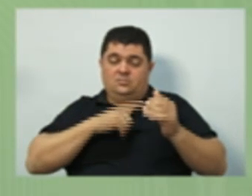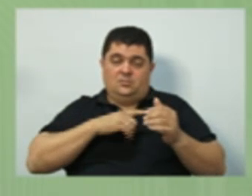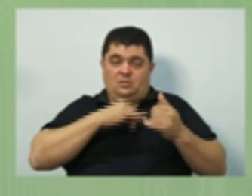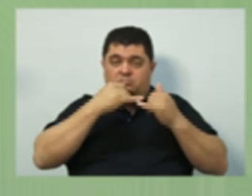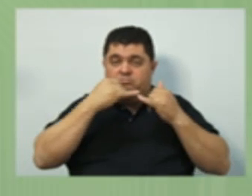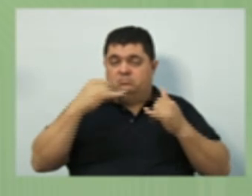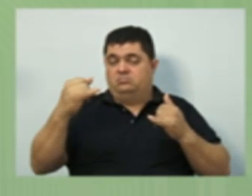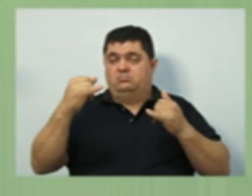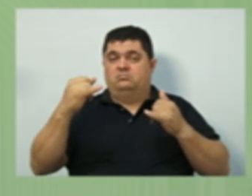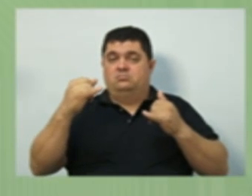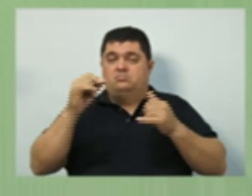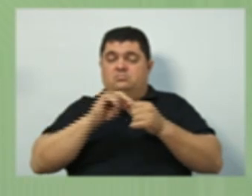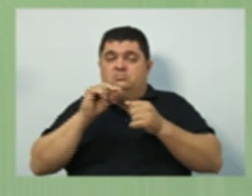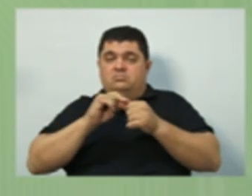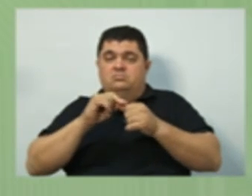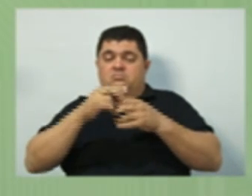linha,